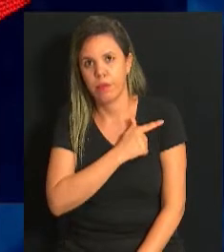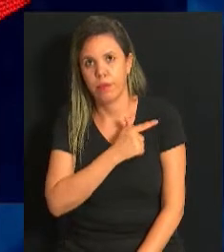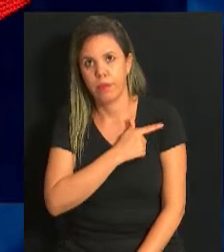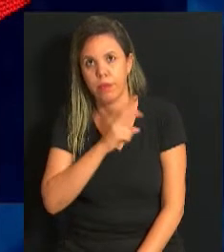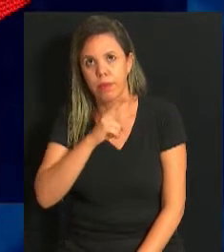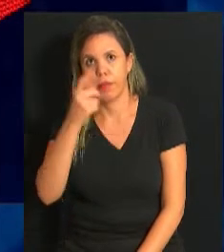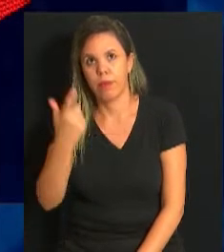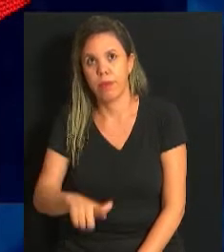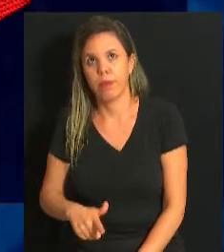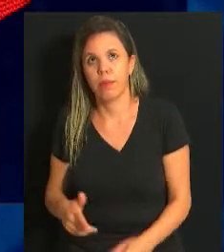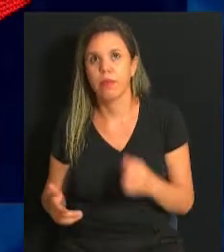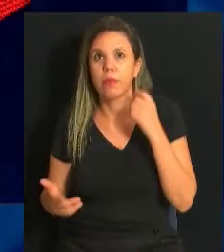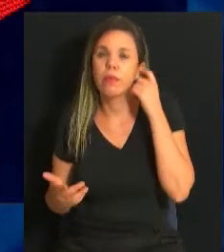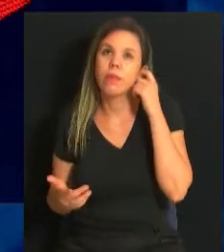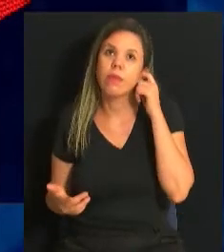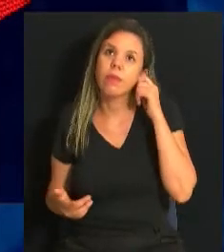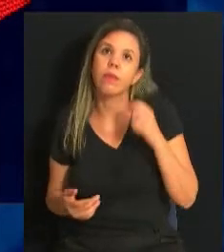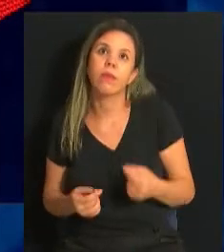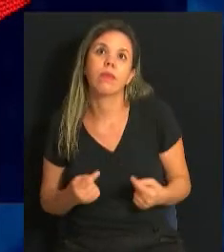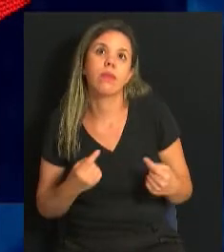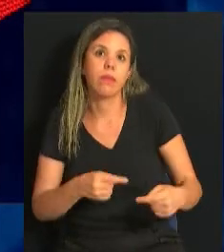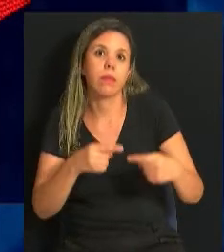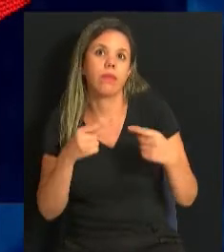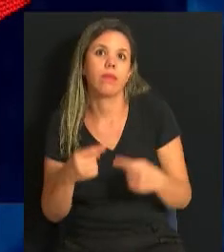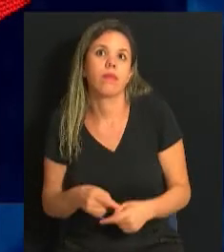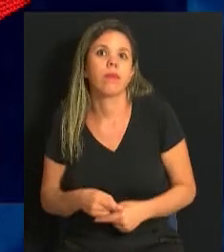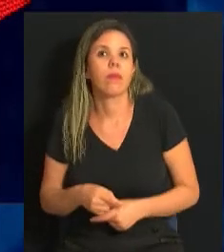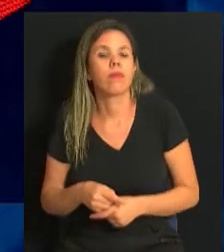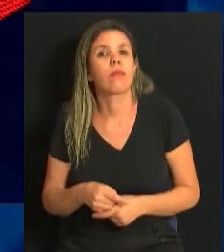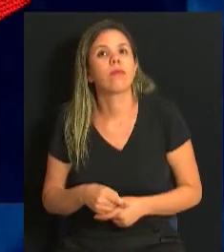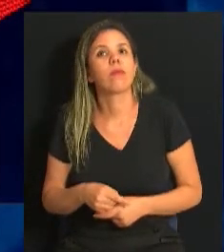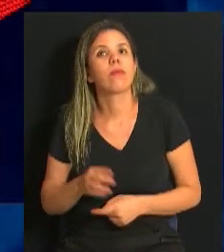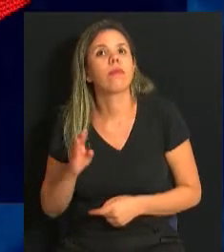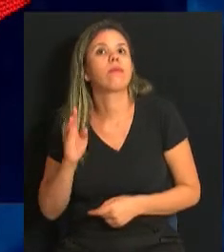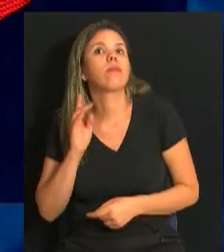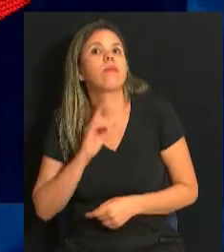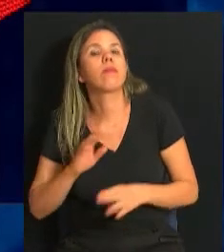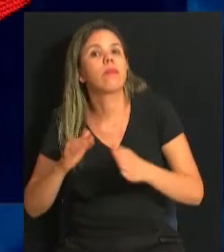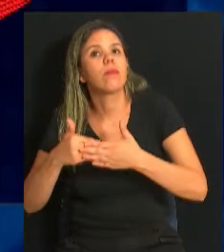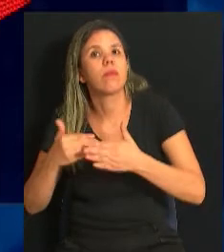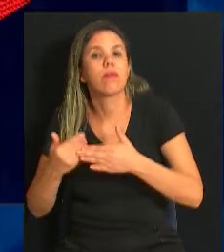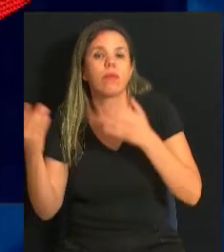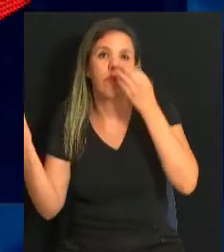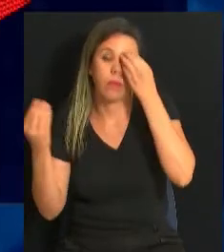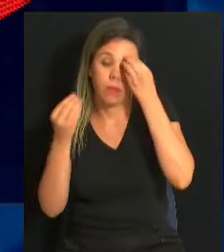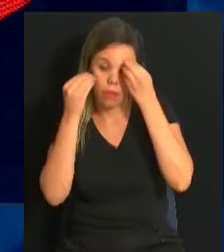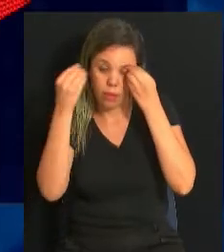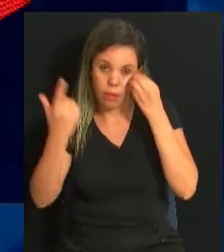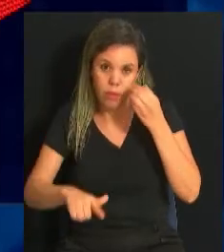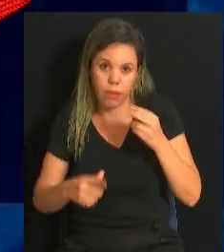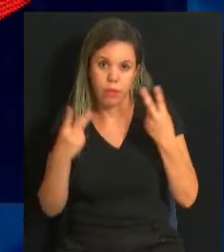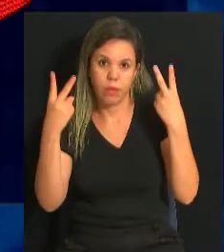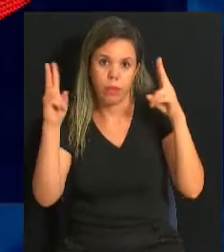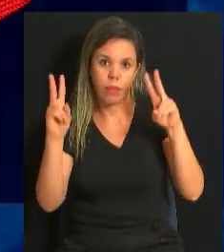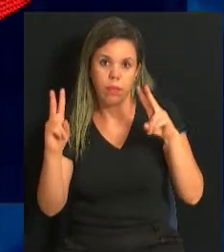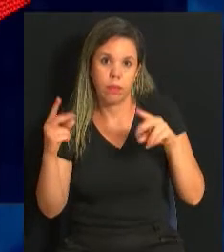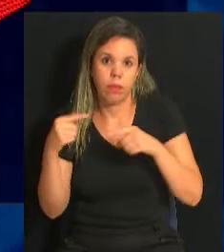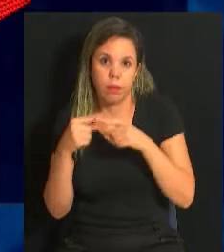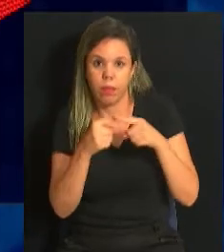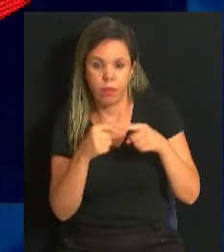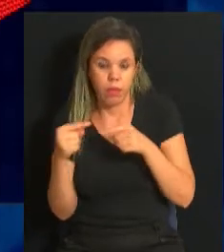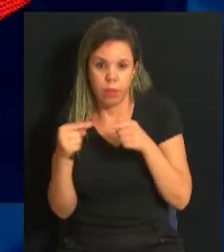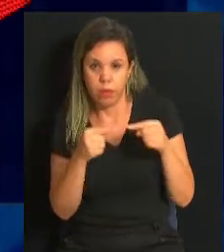pela quinta rodada o Guarany enfrenta o Botafogo de Ribeirão Preto tentando aí a segunda Vitória na competição